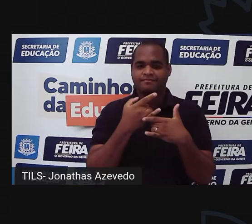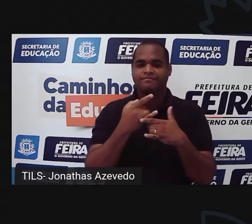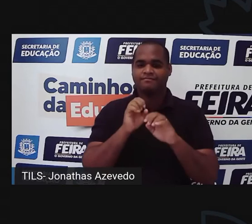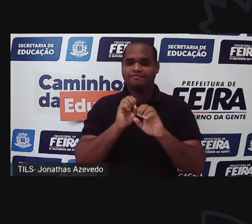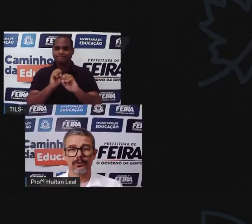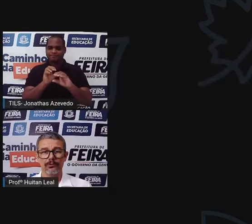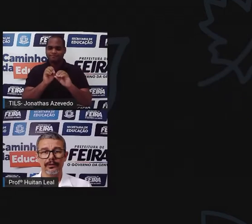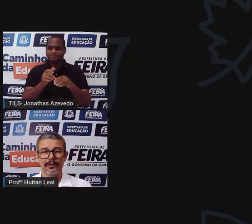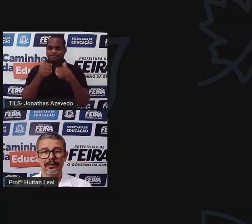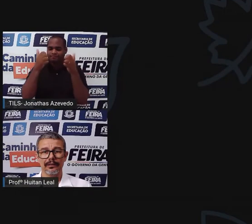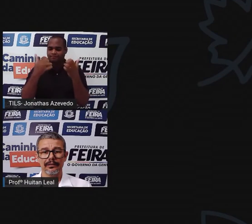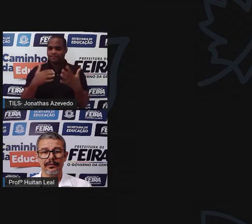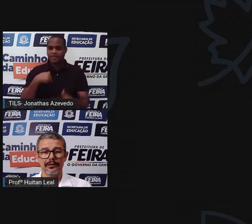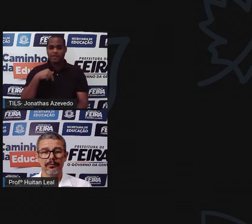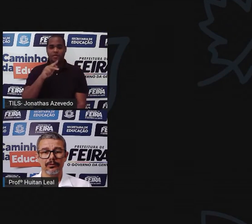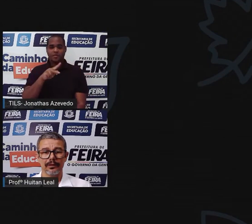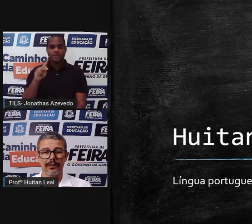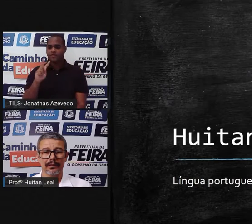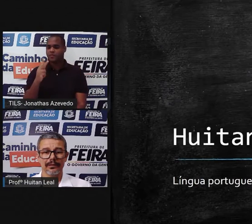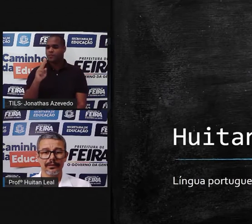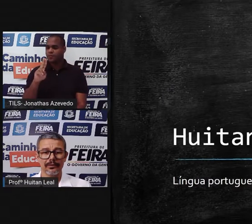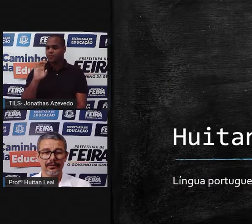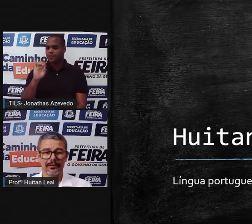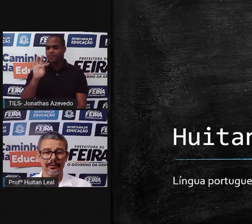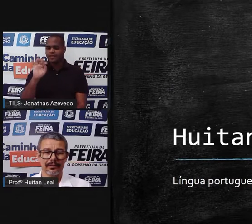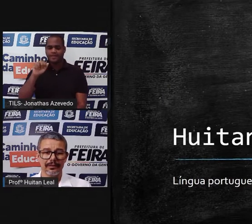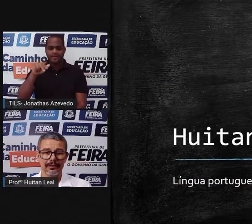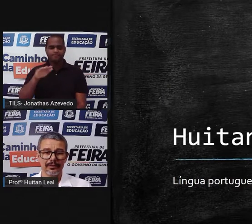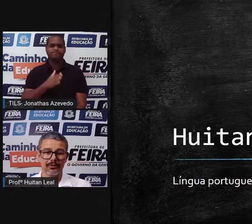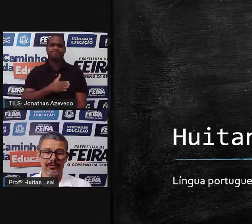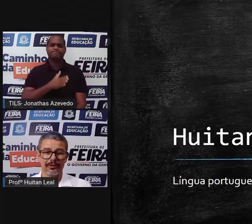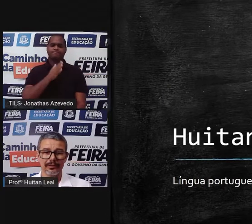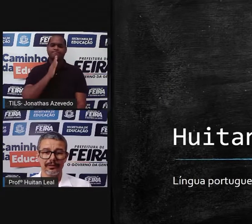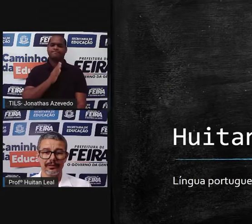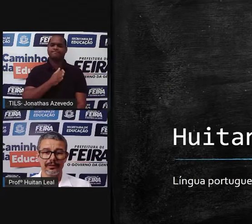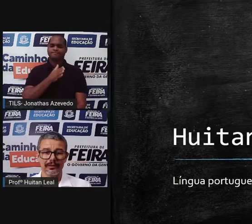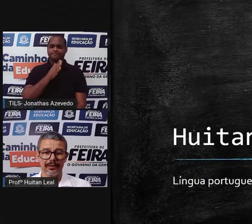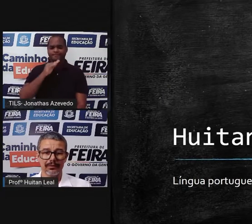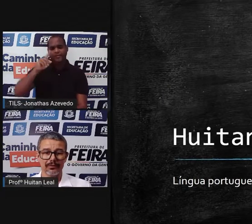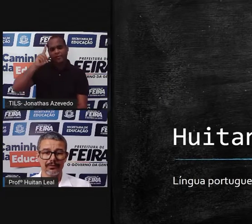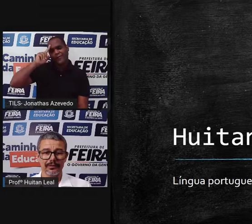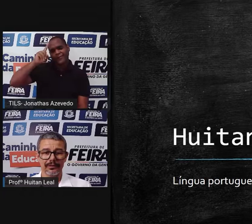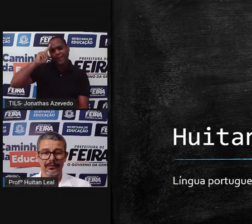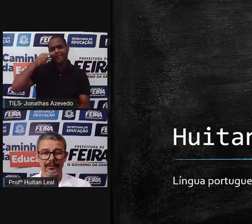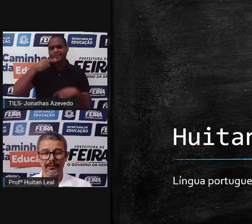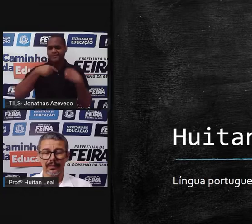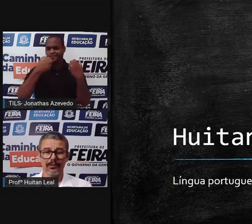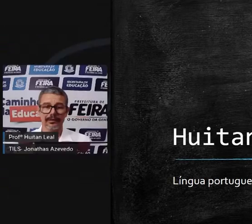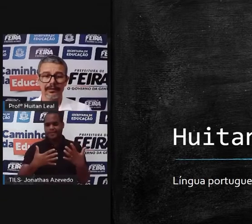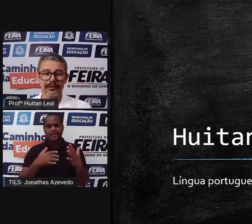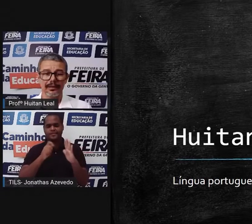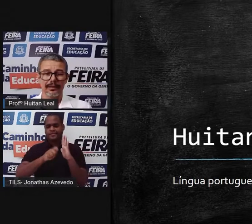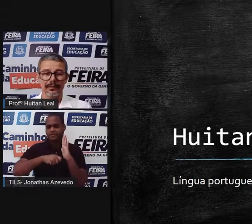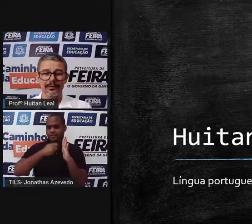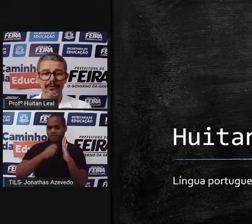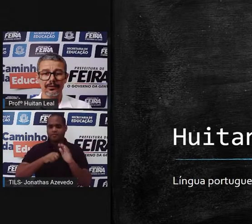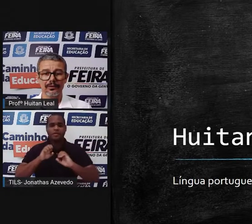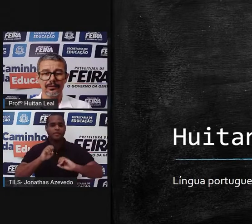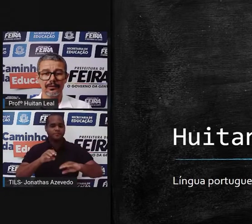Eu sou o professor Itam, vocês já me conhecem do nosso dia a dia, das gravações, das nossas aulas.